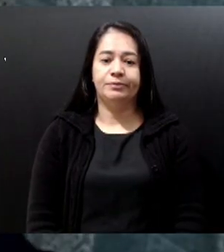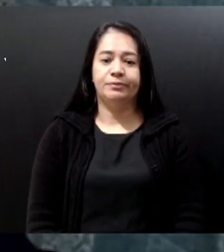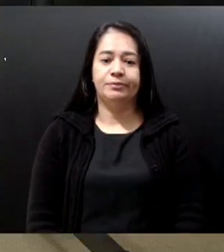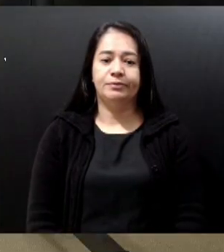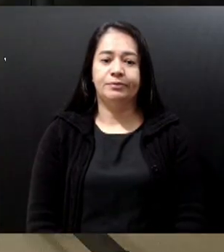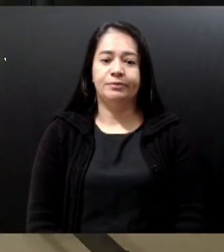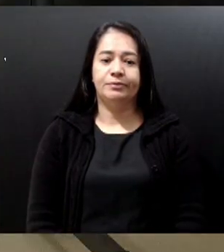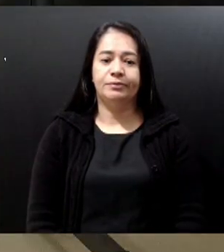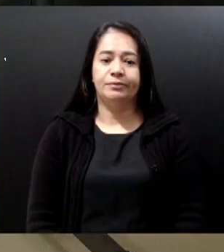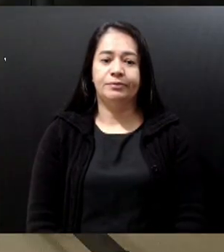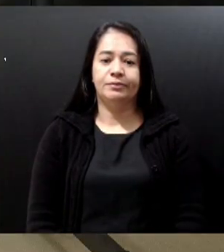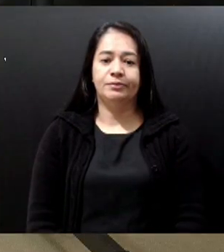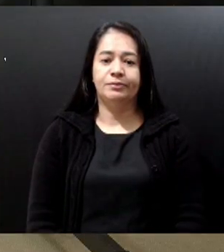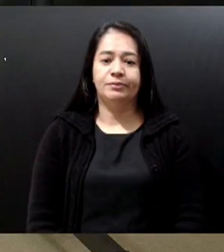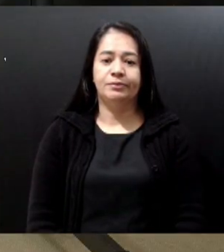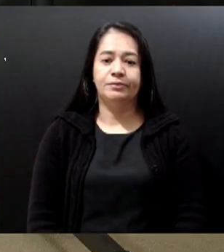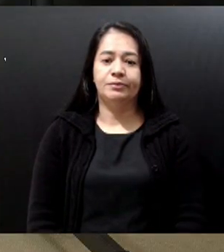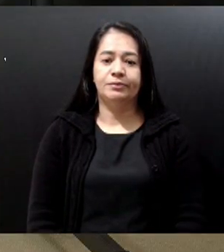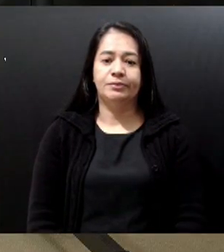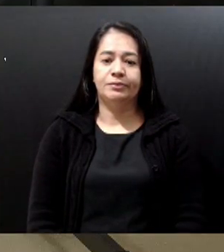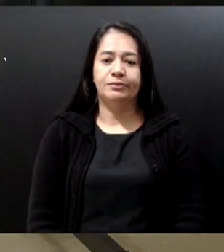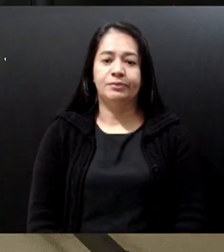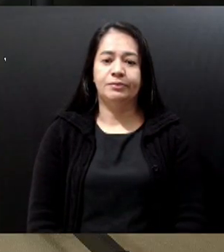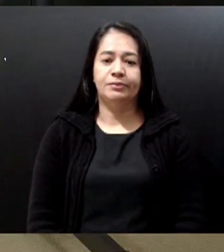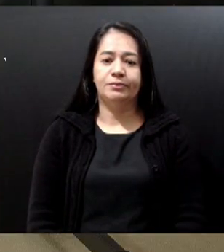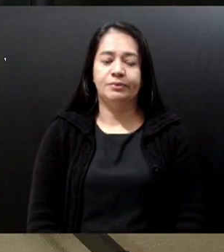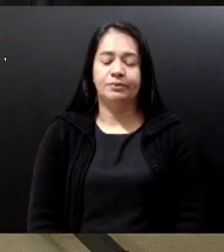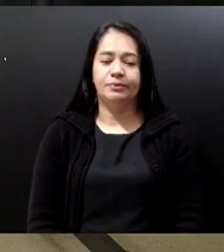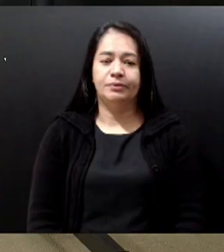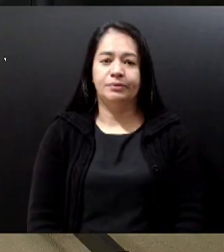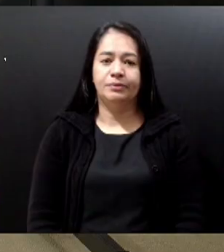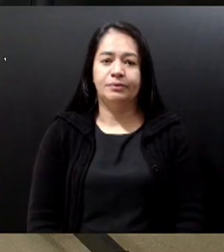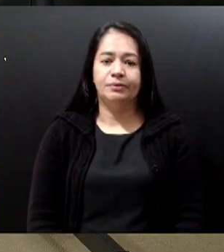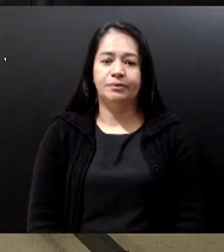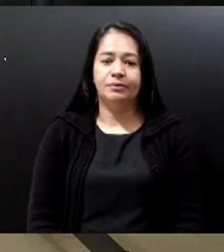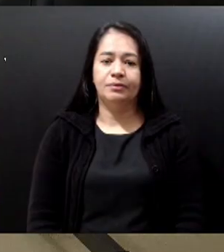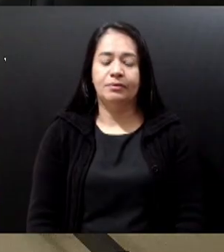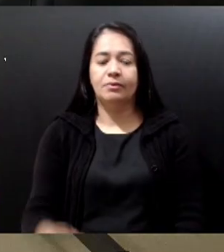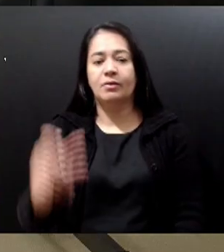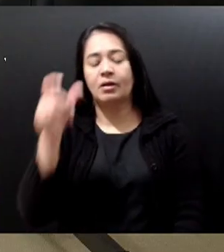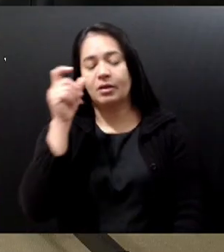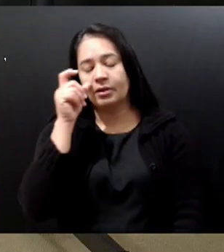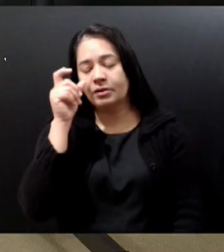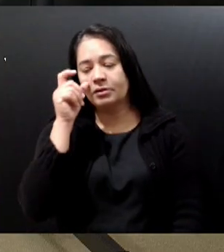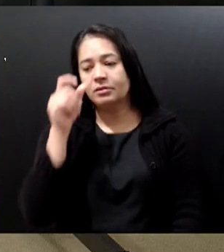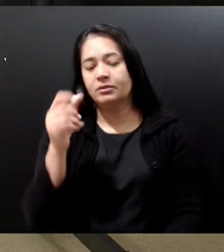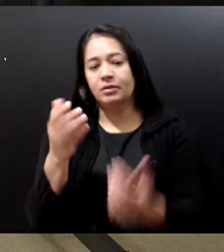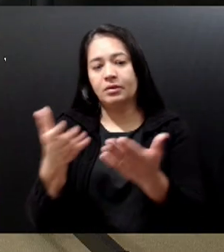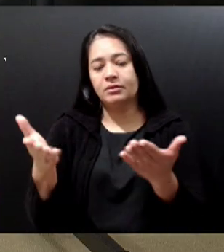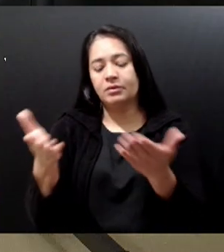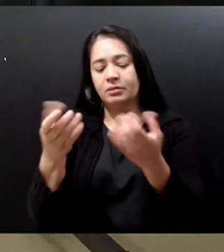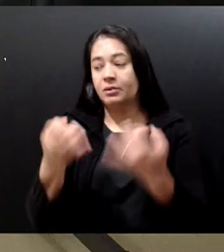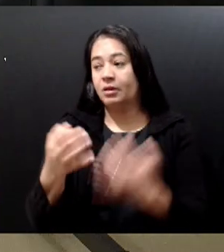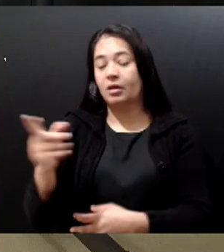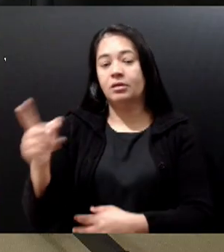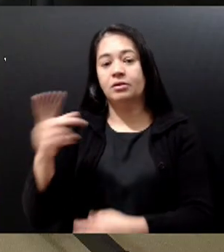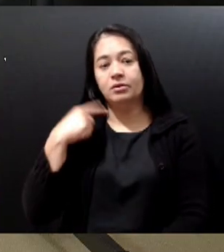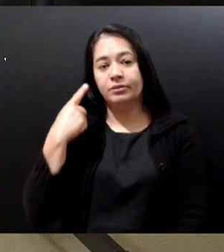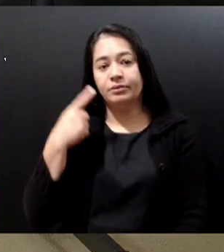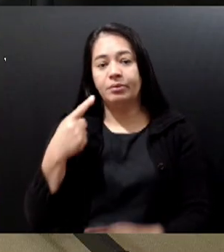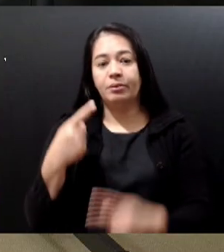Muito bem, olha só, interessante, né, Marina, essa colocação do doutor, porque